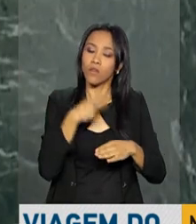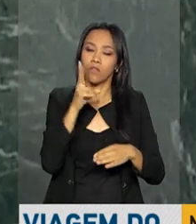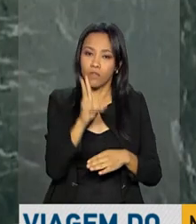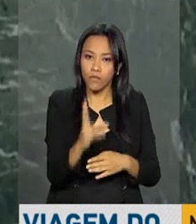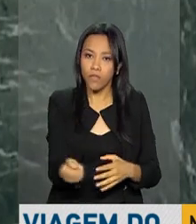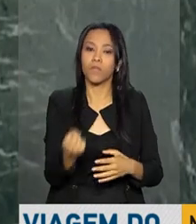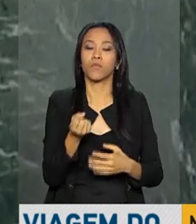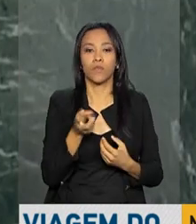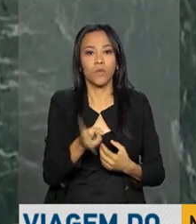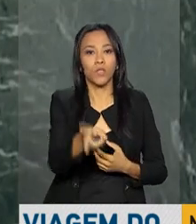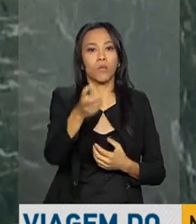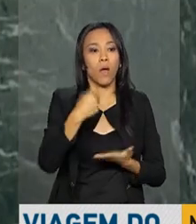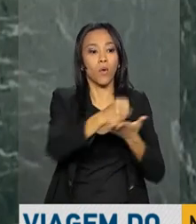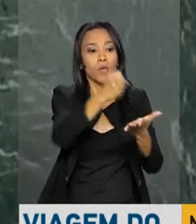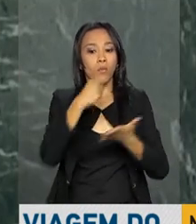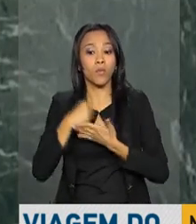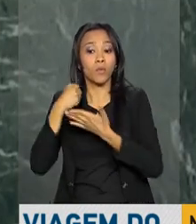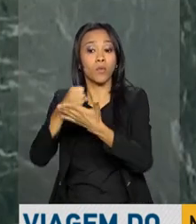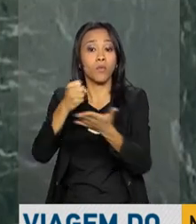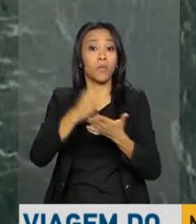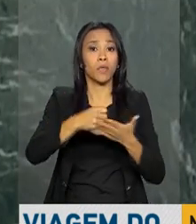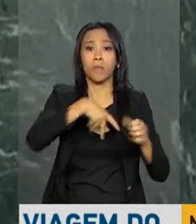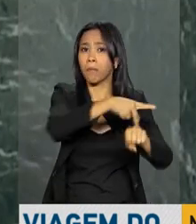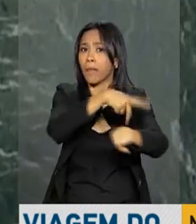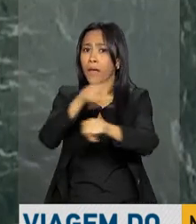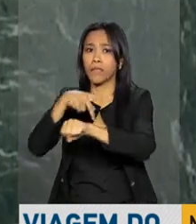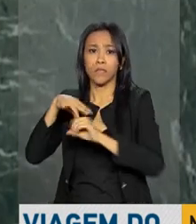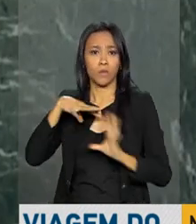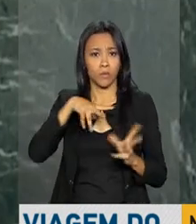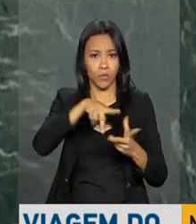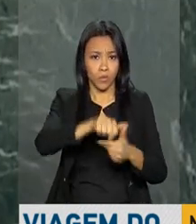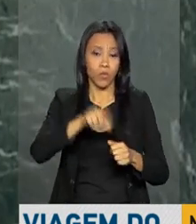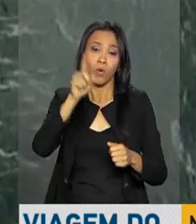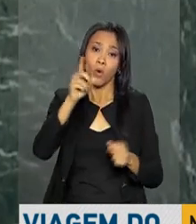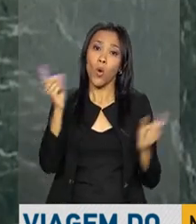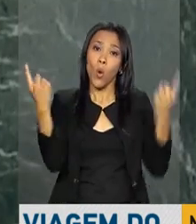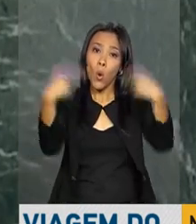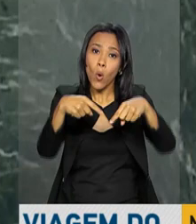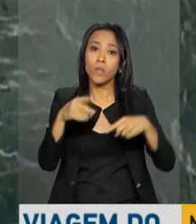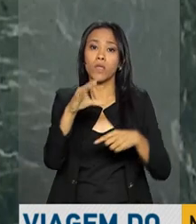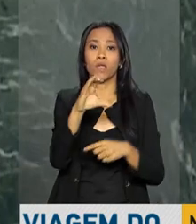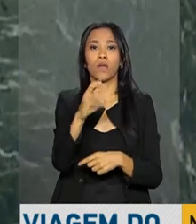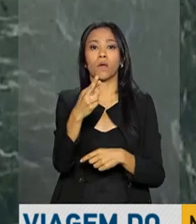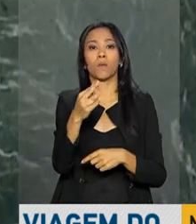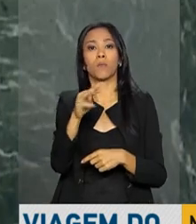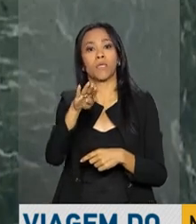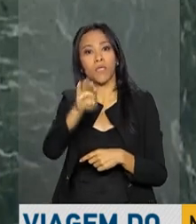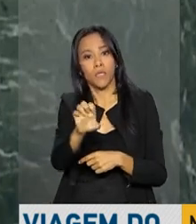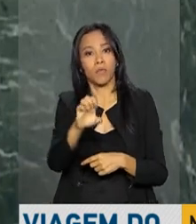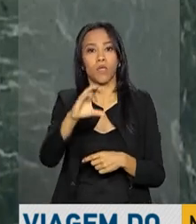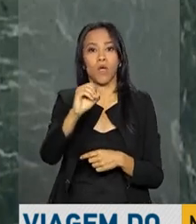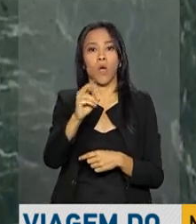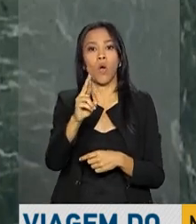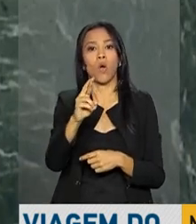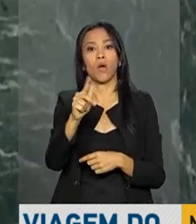com países de todo o mundo no enfrentamento do crime organizado. Senhor